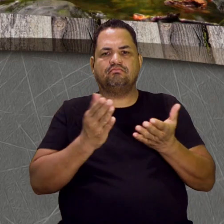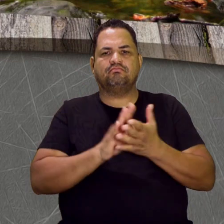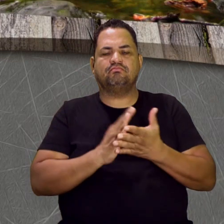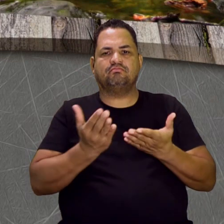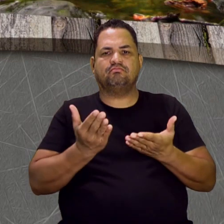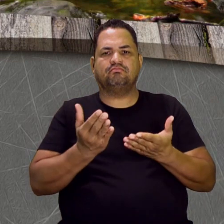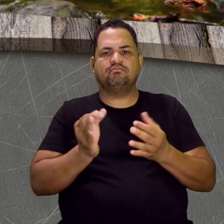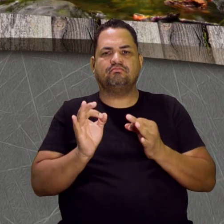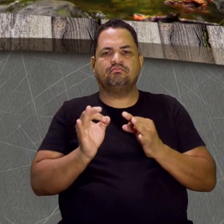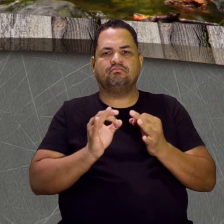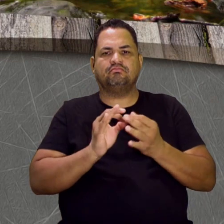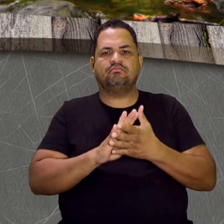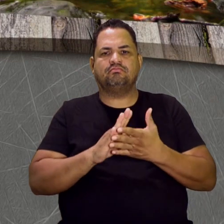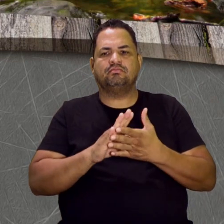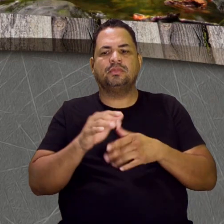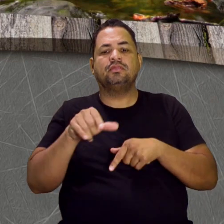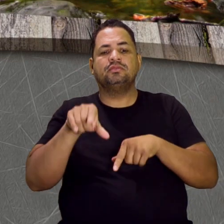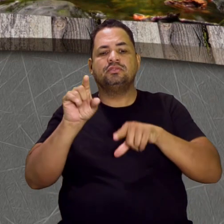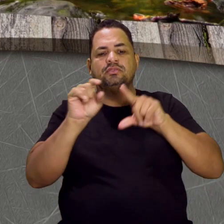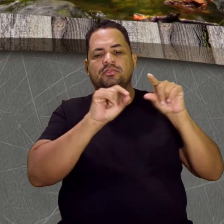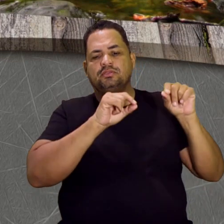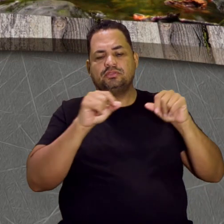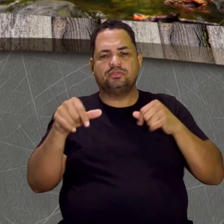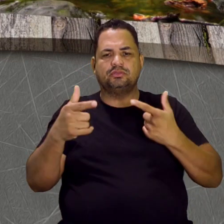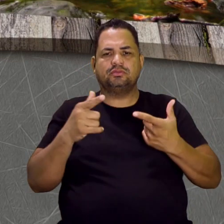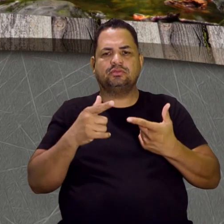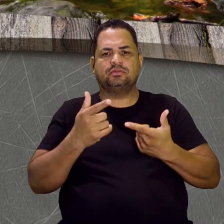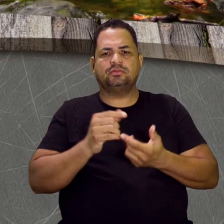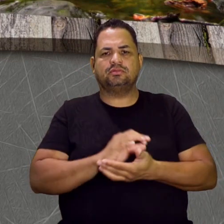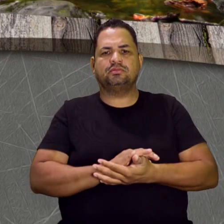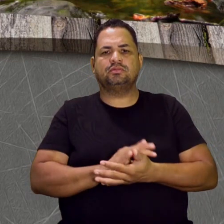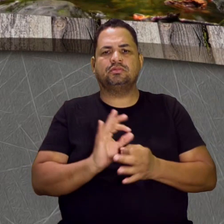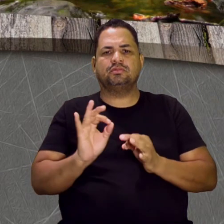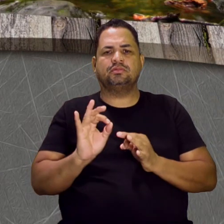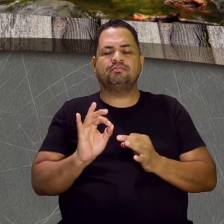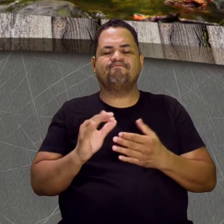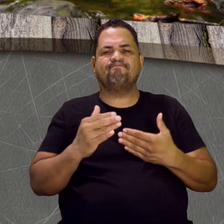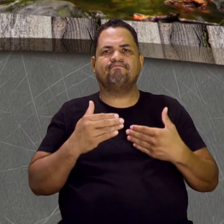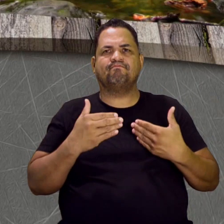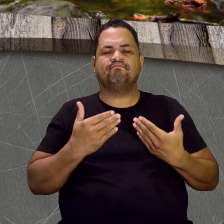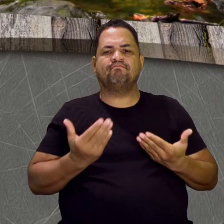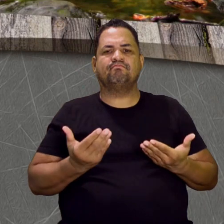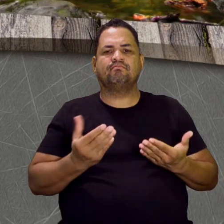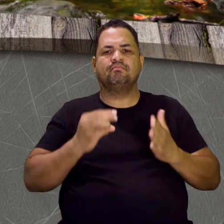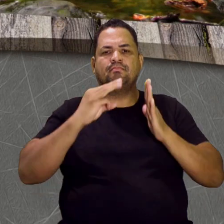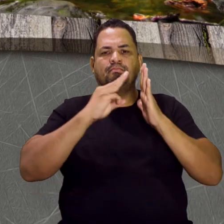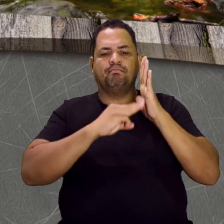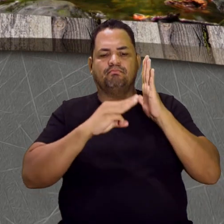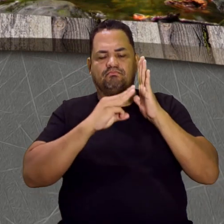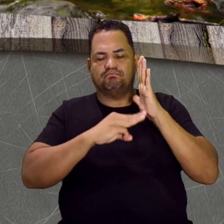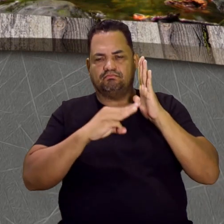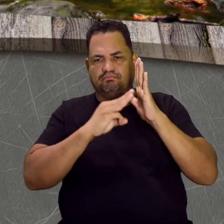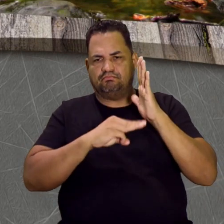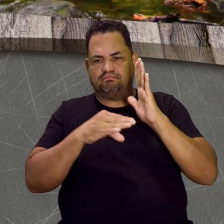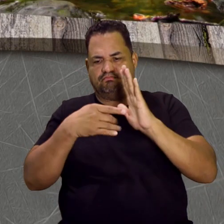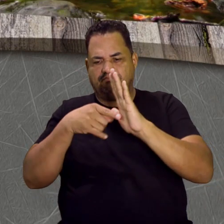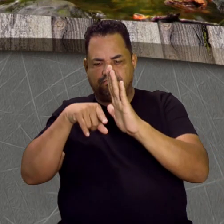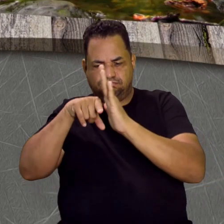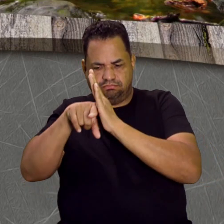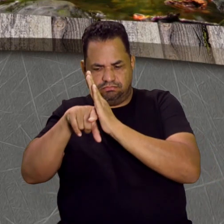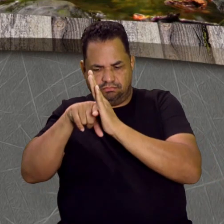sobre a questão, né, das eletivas que nós vamos fazer, sobre a questão de método científico, de